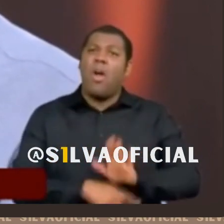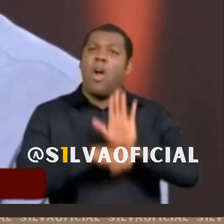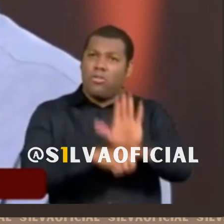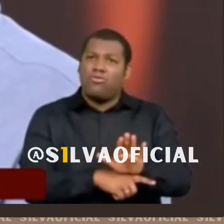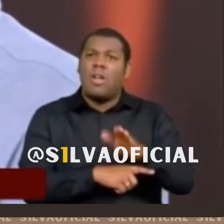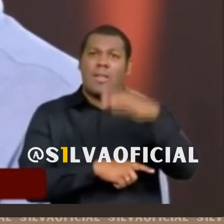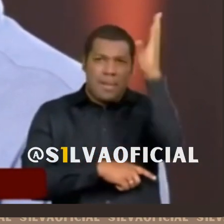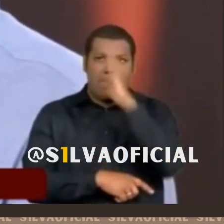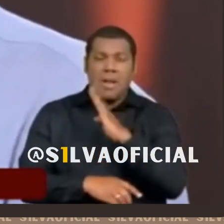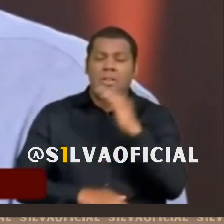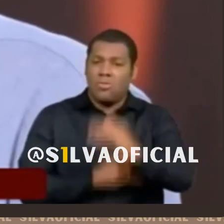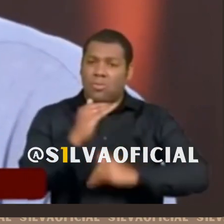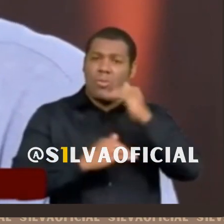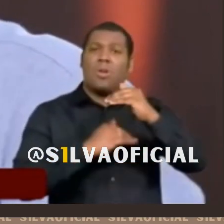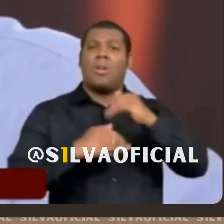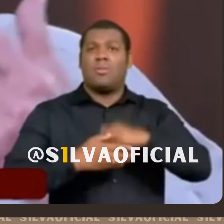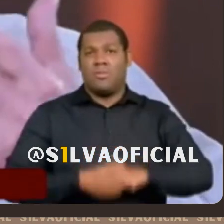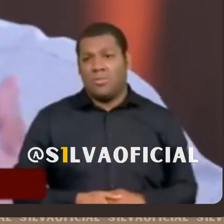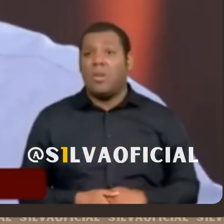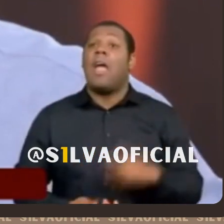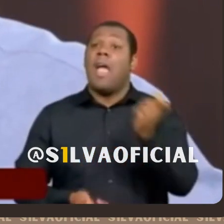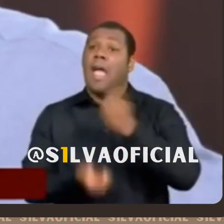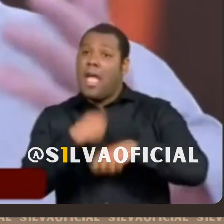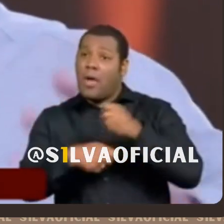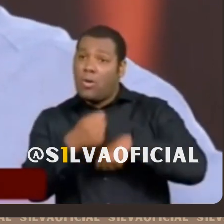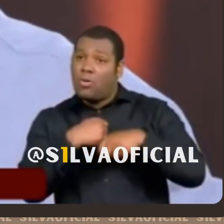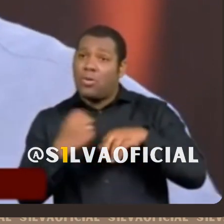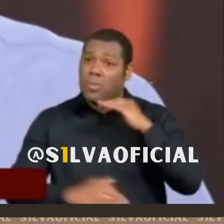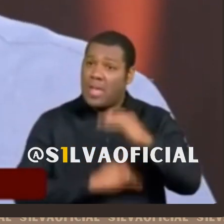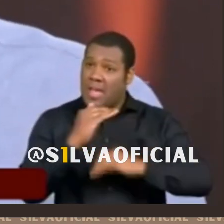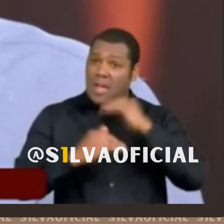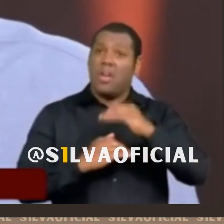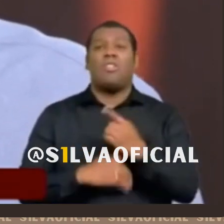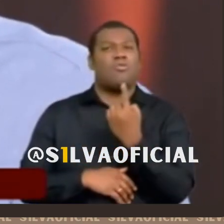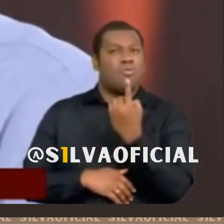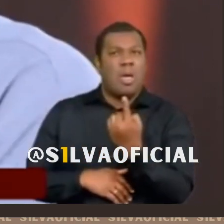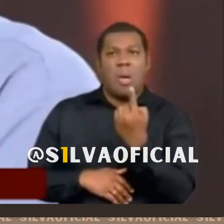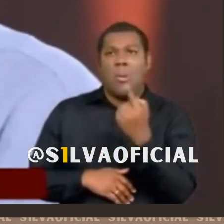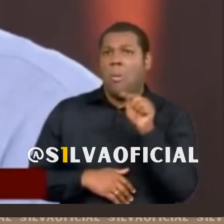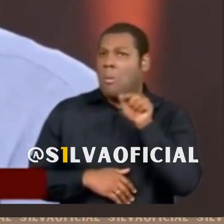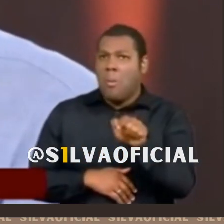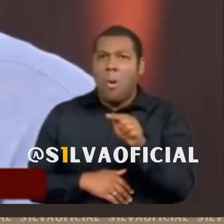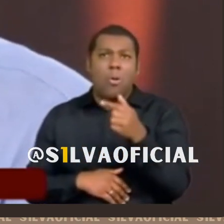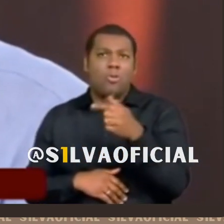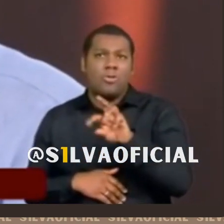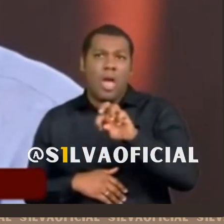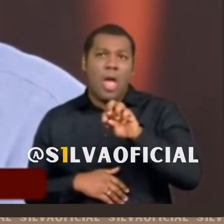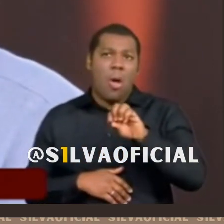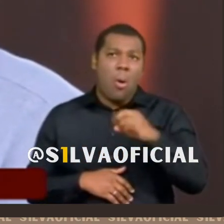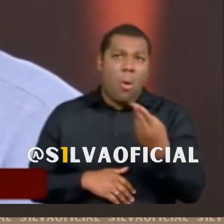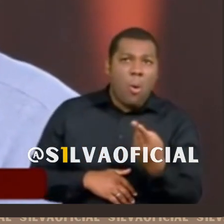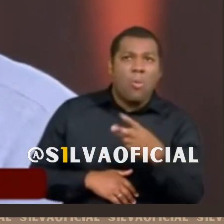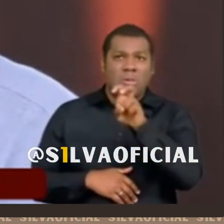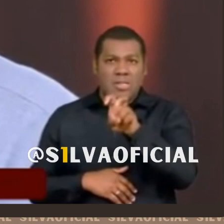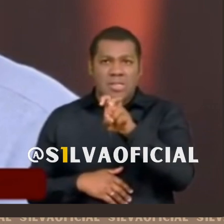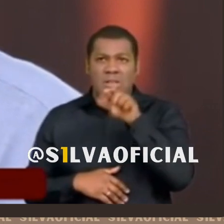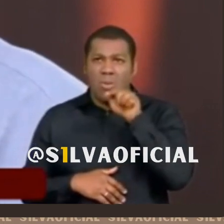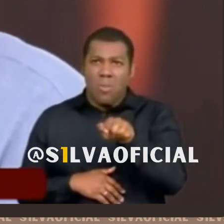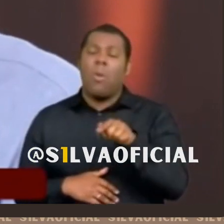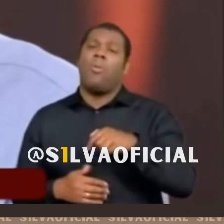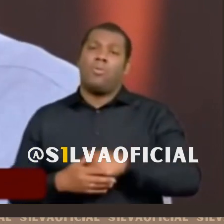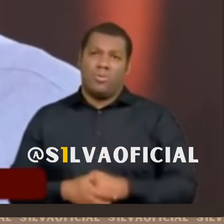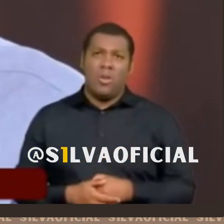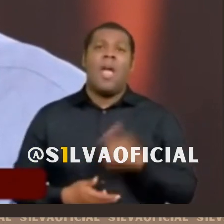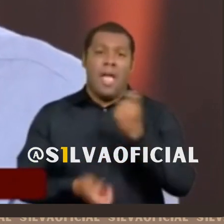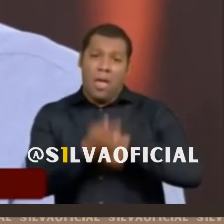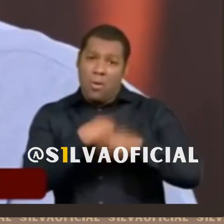na hora que a economia cresça 1 ponto, 0,5 ponto ou 5 pontos, esses 5 pontos seja repartido entre o povo trabalhador. Foi